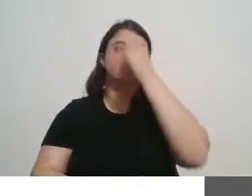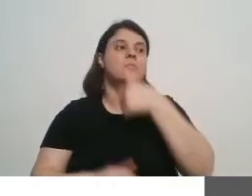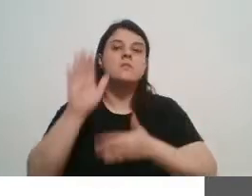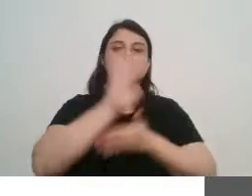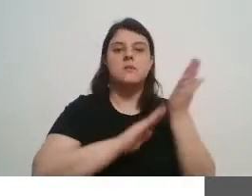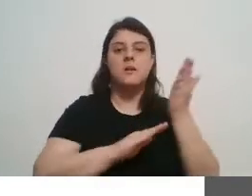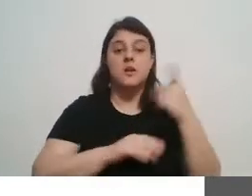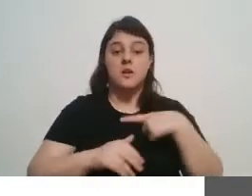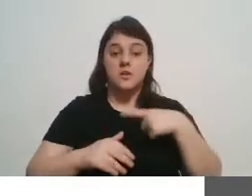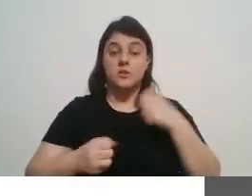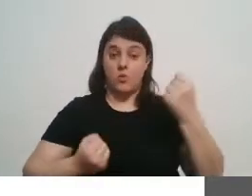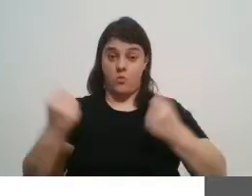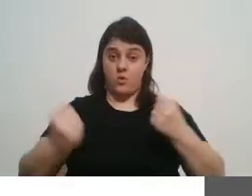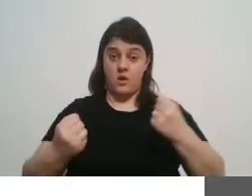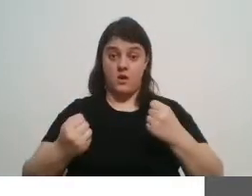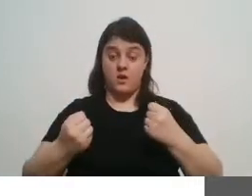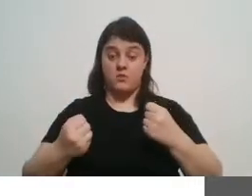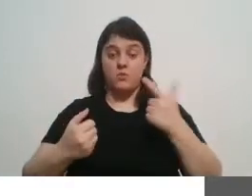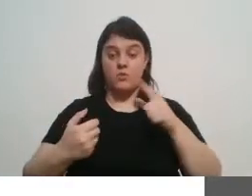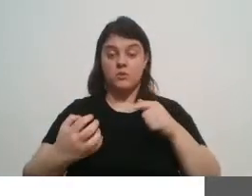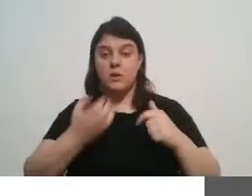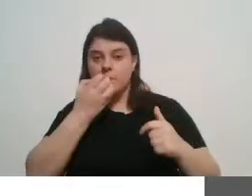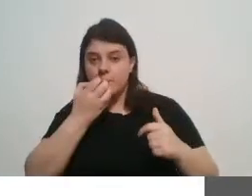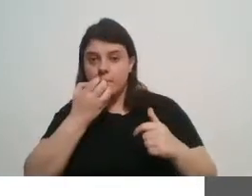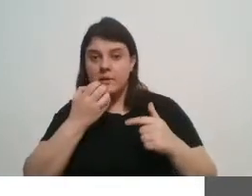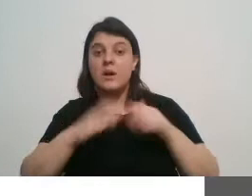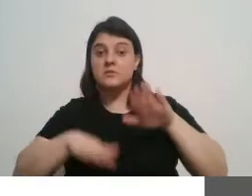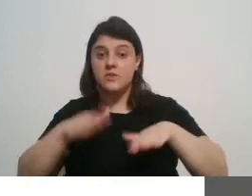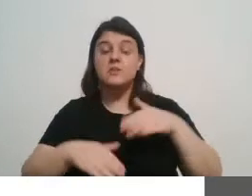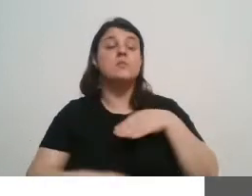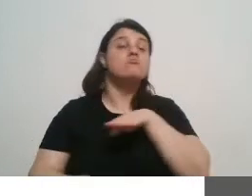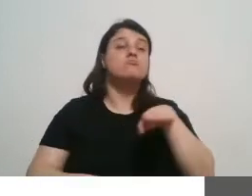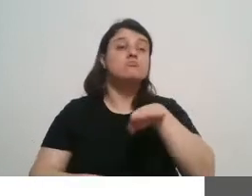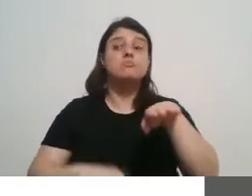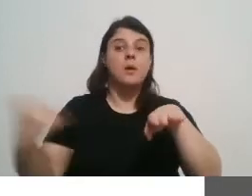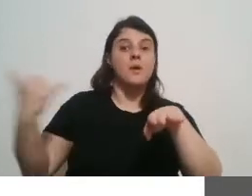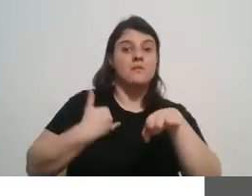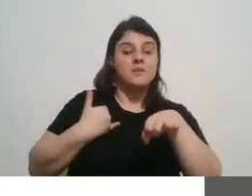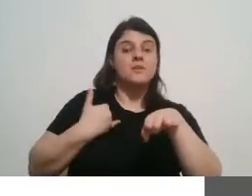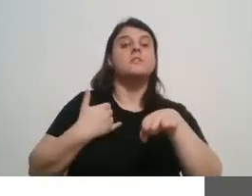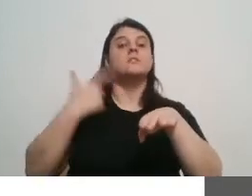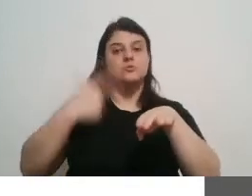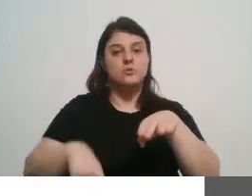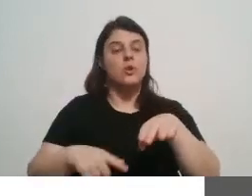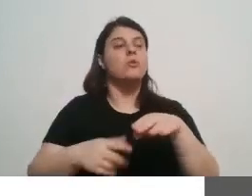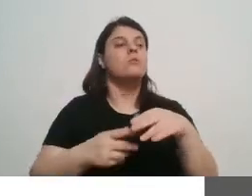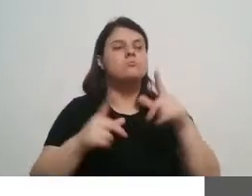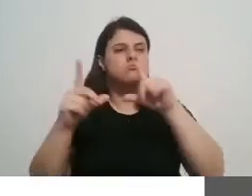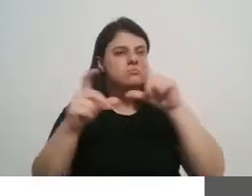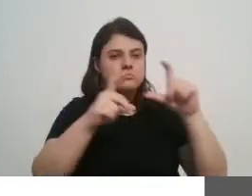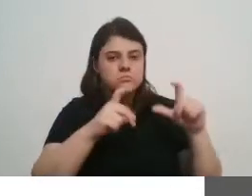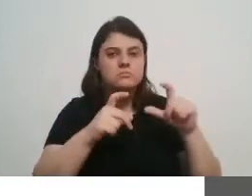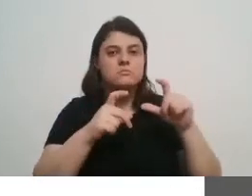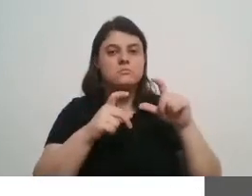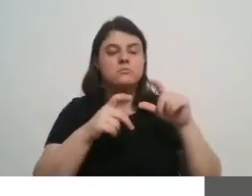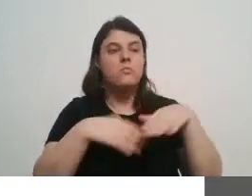rádio no carro, ou seja, outras pautas podiam surgir no caminho. Ele retornava para o jornal com aquele rolo